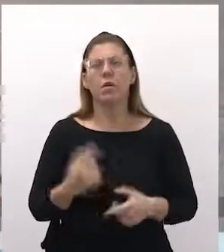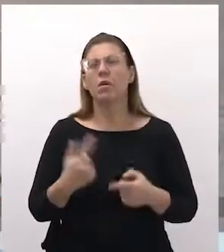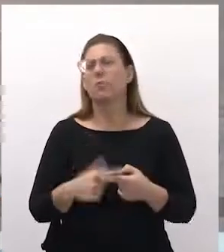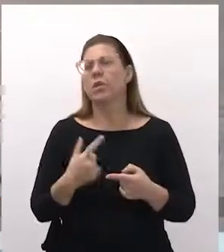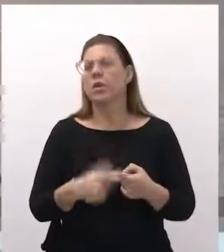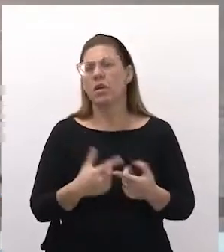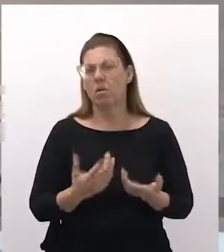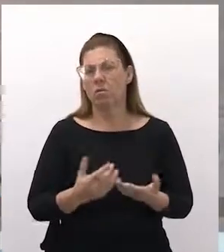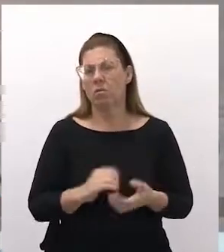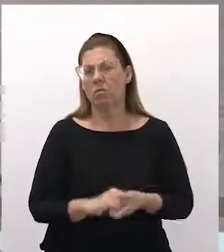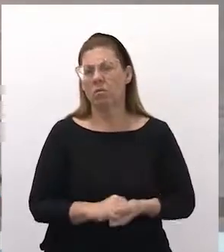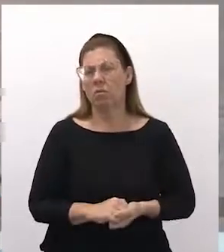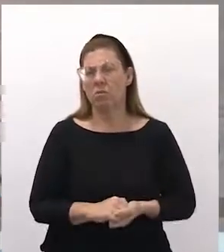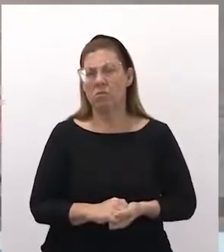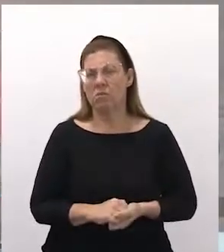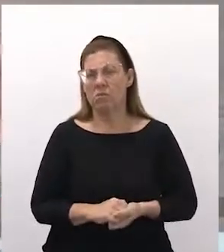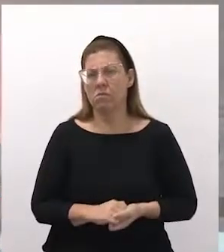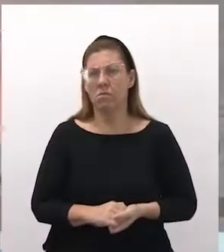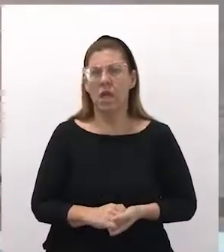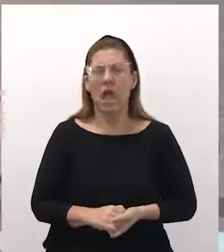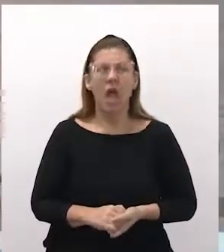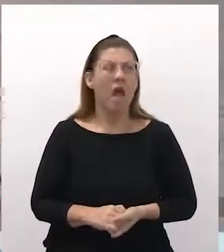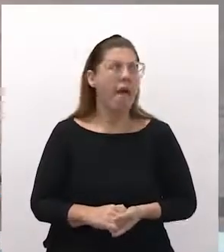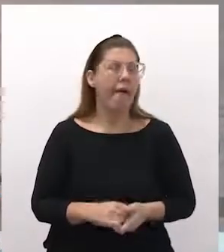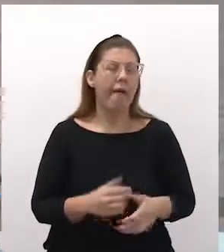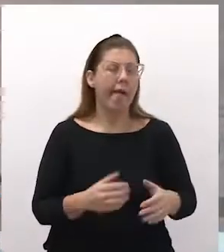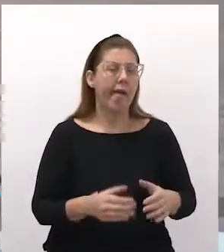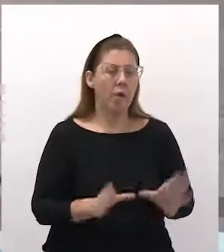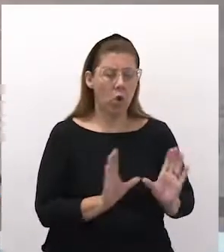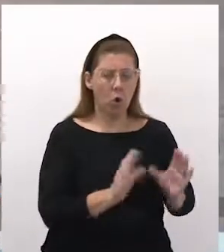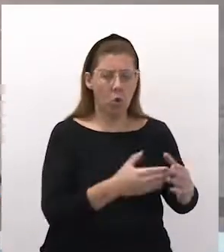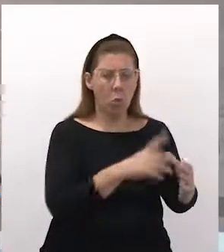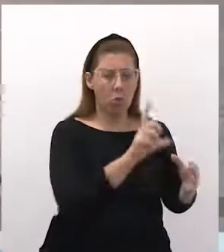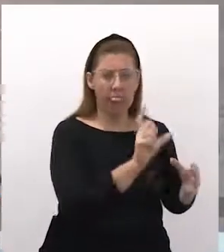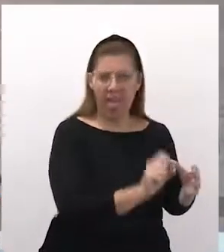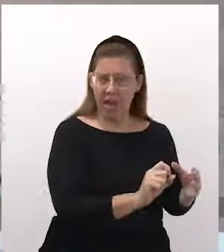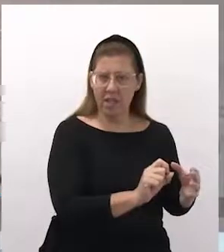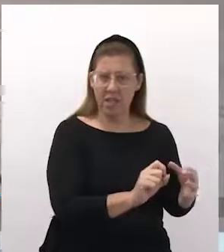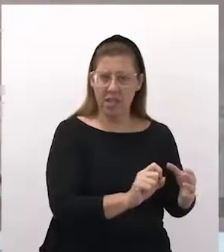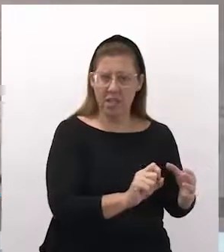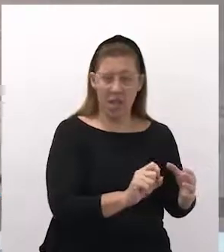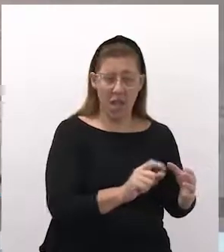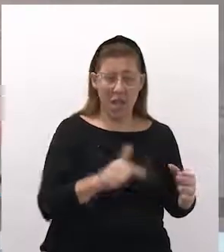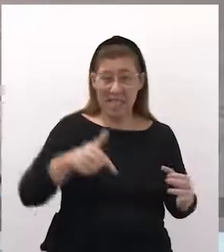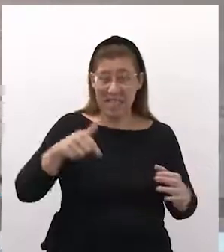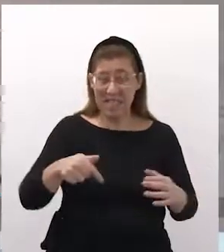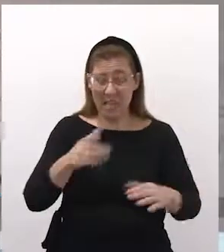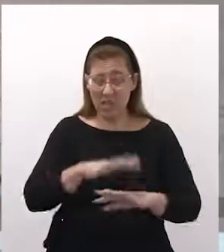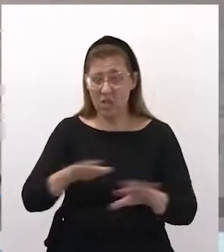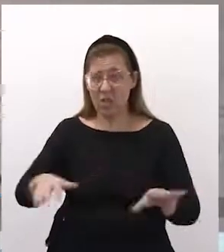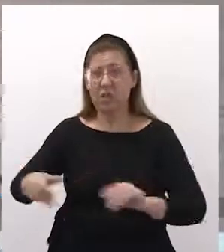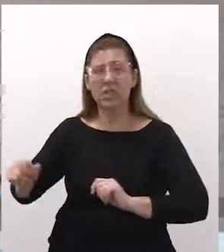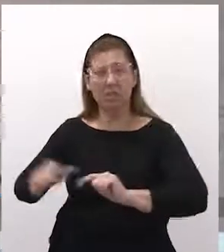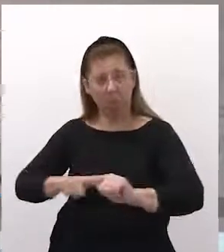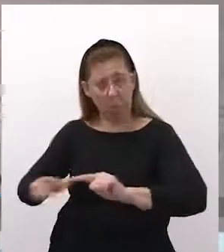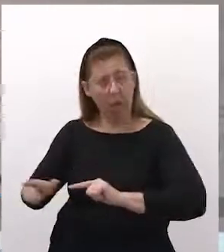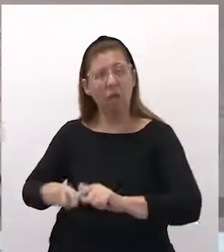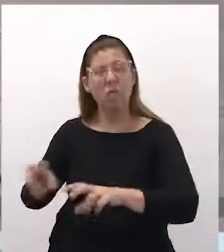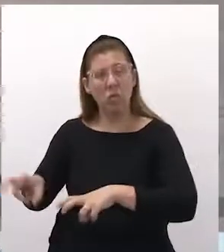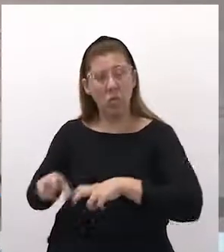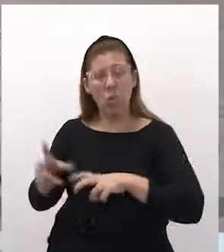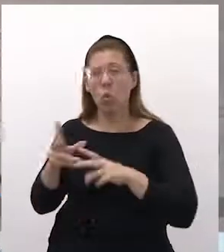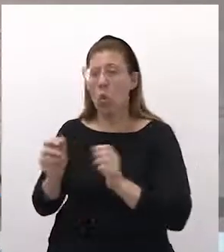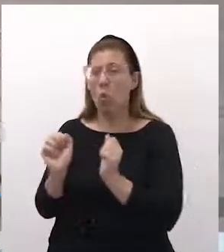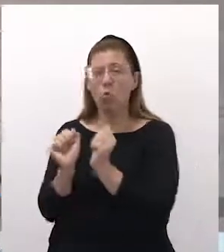né? Era algo como a cada 10 crianças, 7 trabalhavam, uma coisa muito, muito grave, né? Muito estrutural